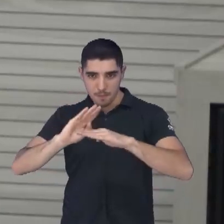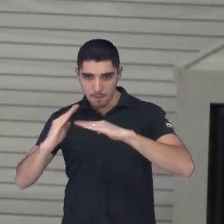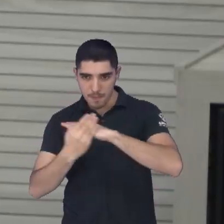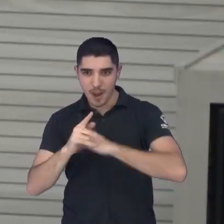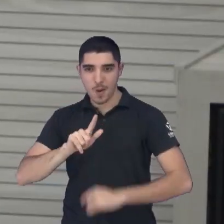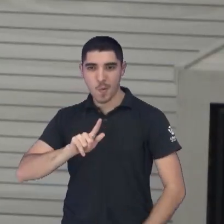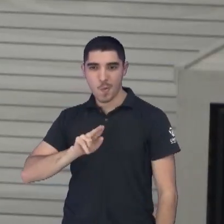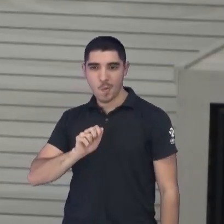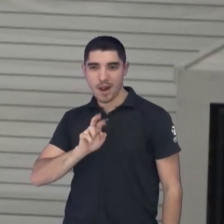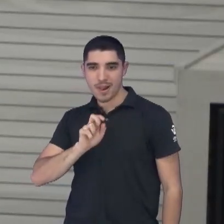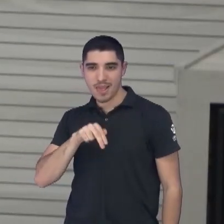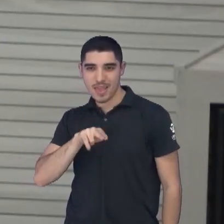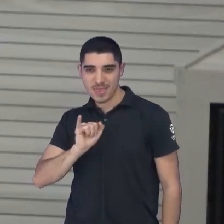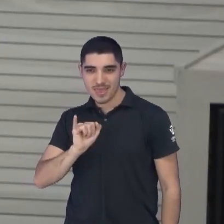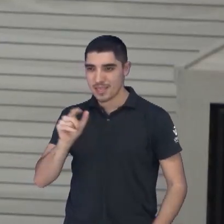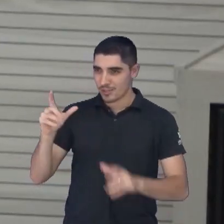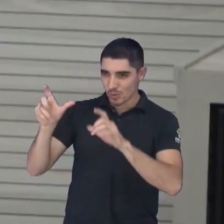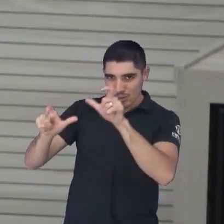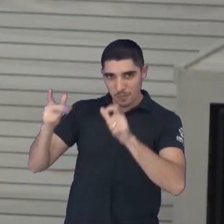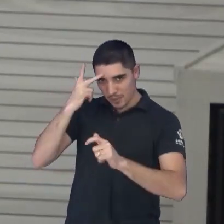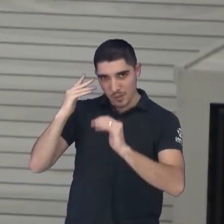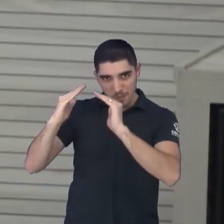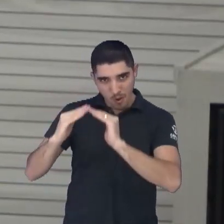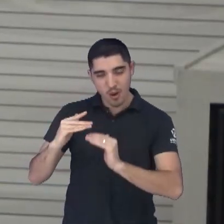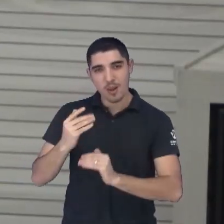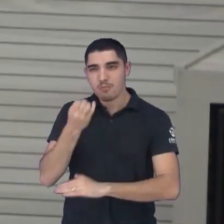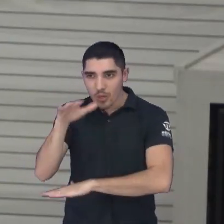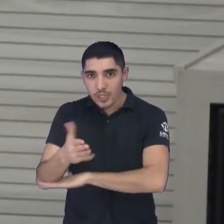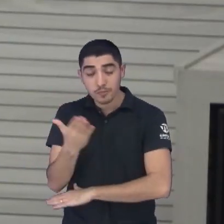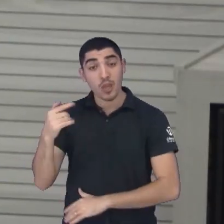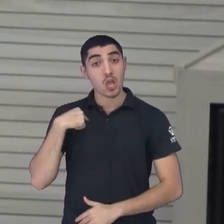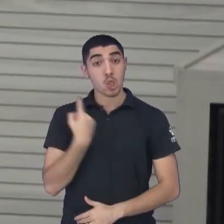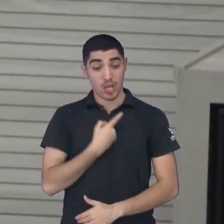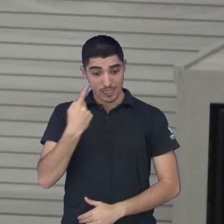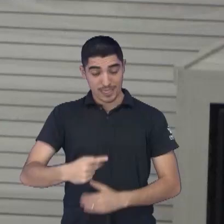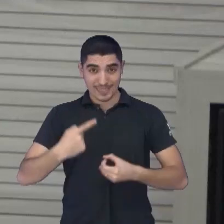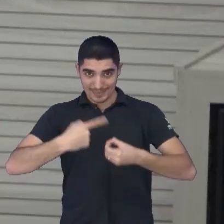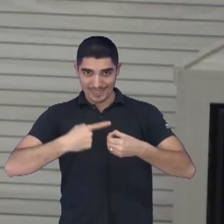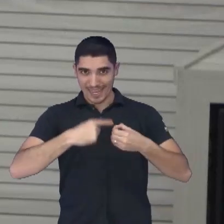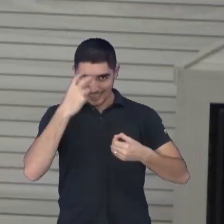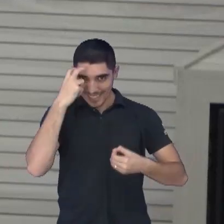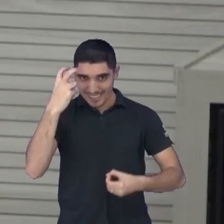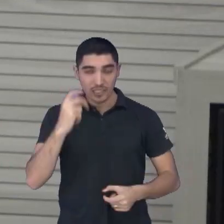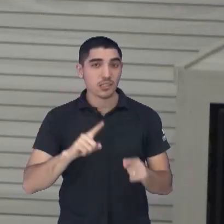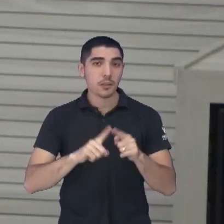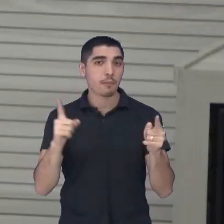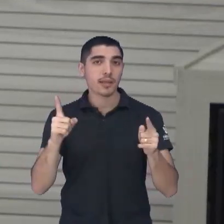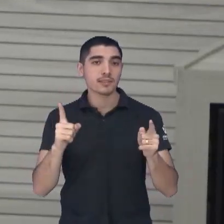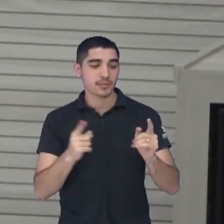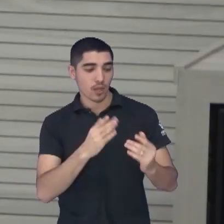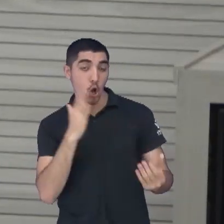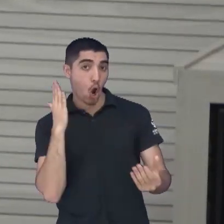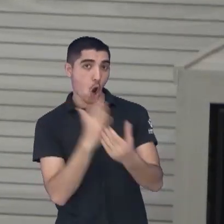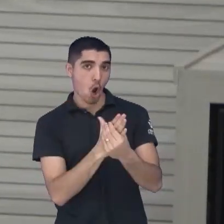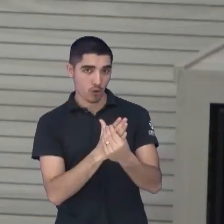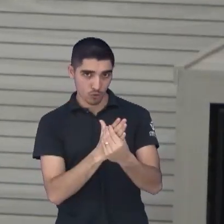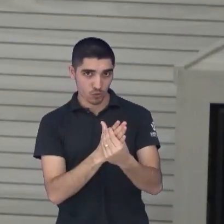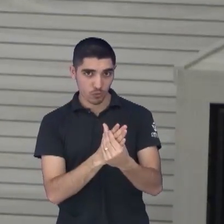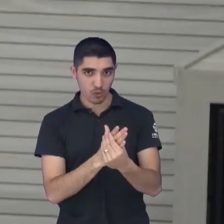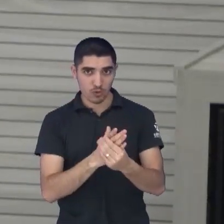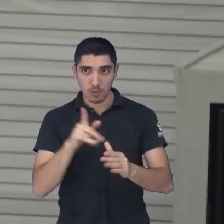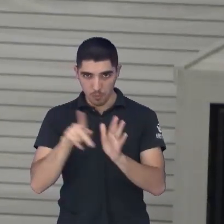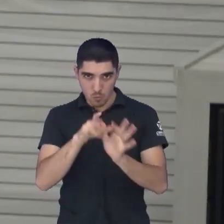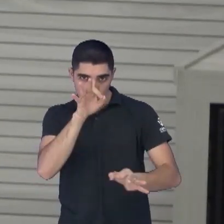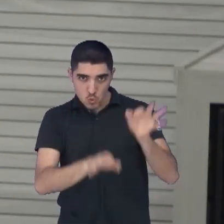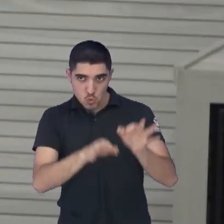Júlio, todo o pessoal. Felizmente, a gente que mora numa cidade inteligente, uma cidade que não cumpre a ordem judicial. A ordem judicial não se discute,